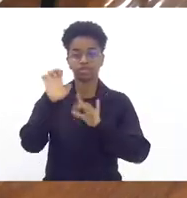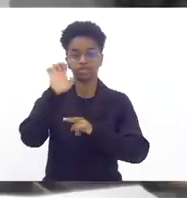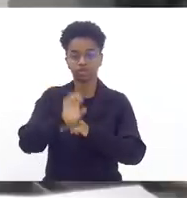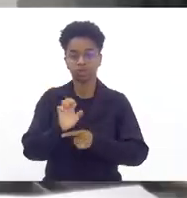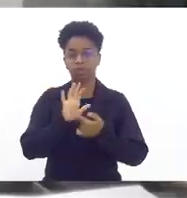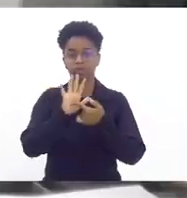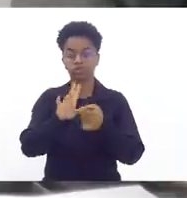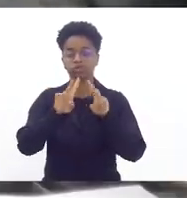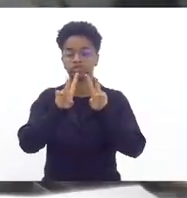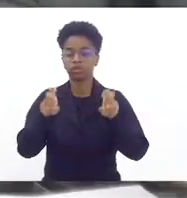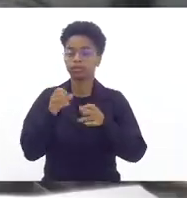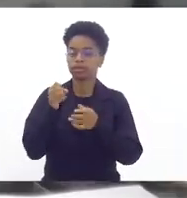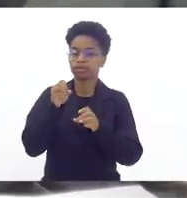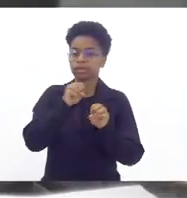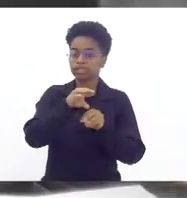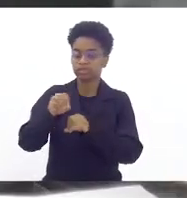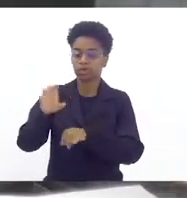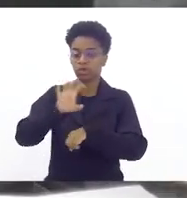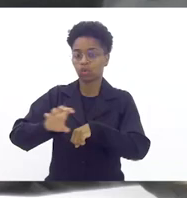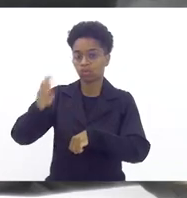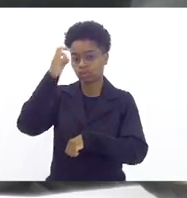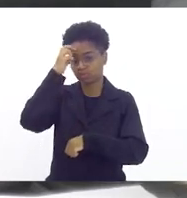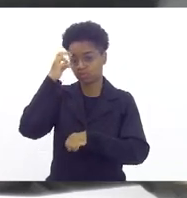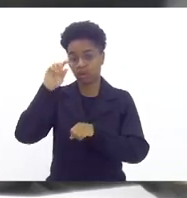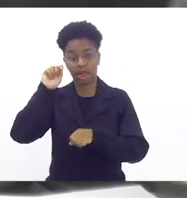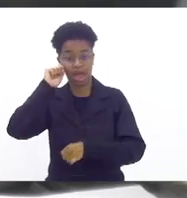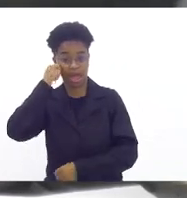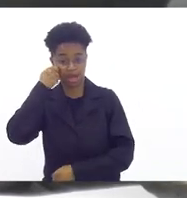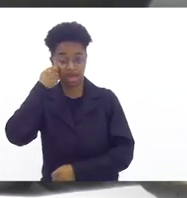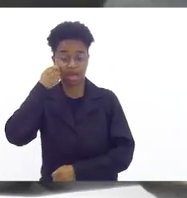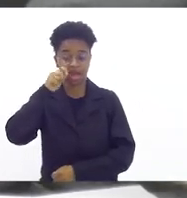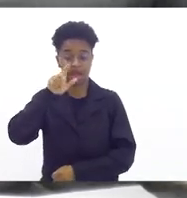ensino das culturas afro e indígenas.